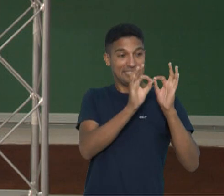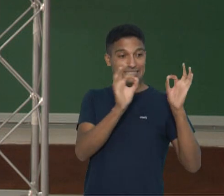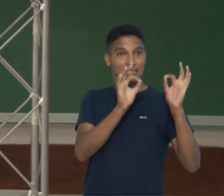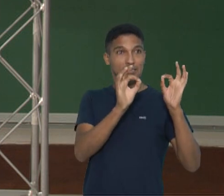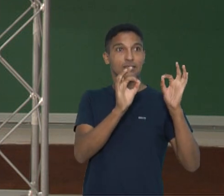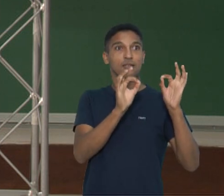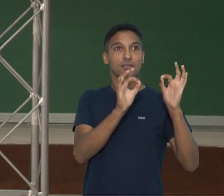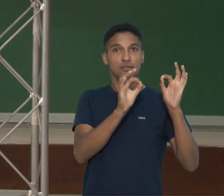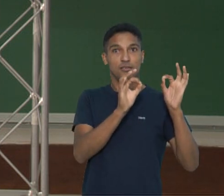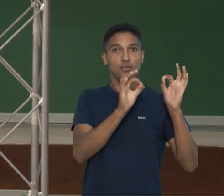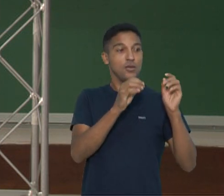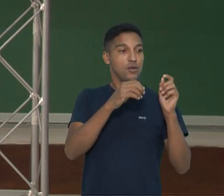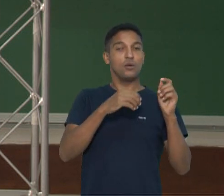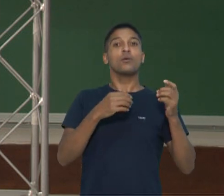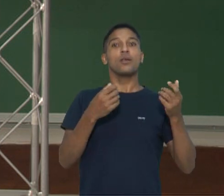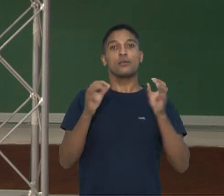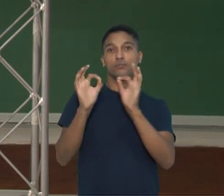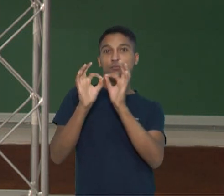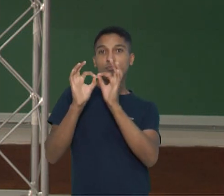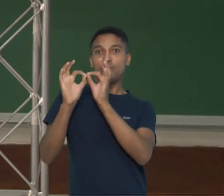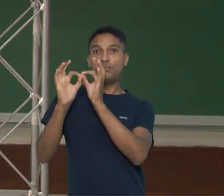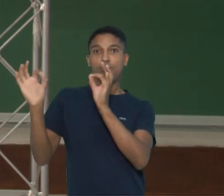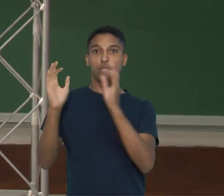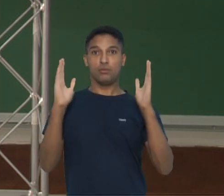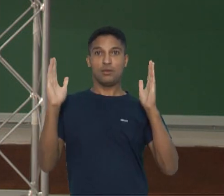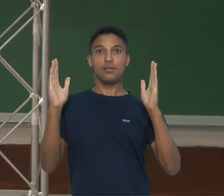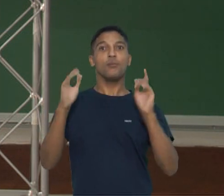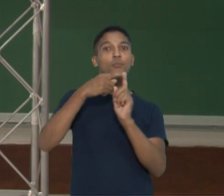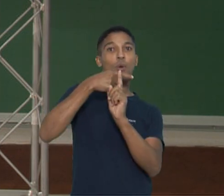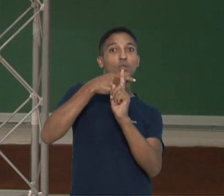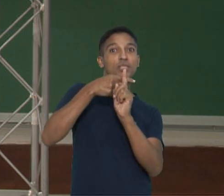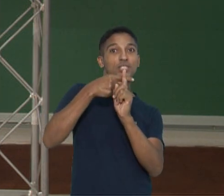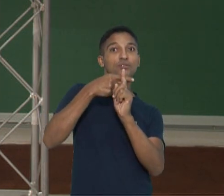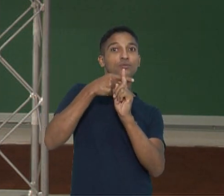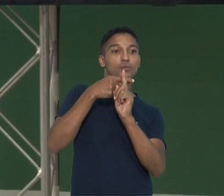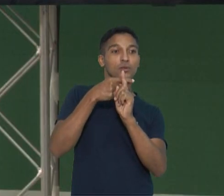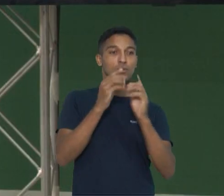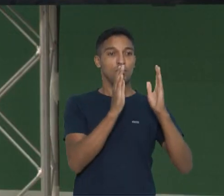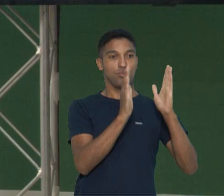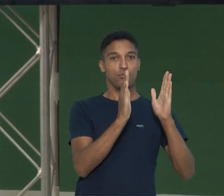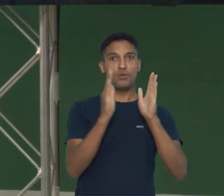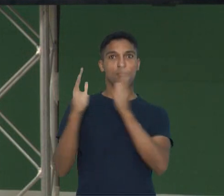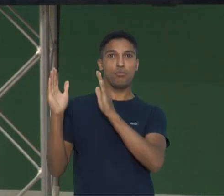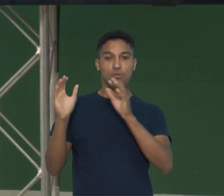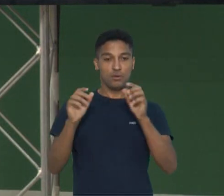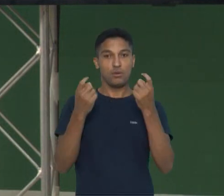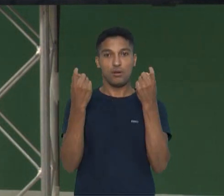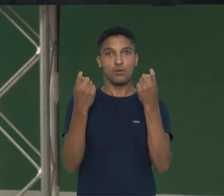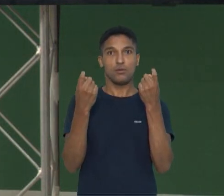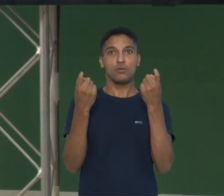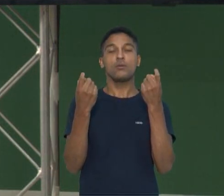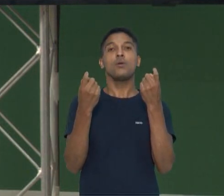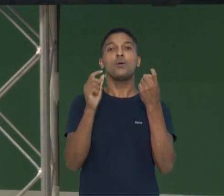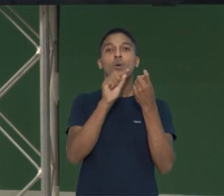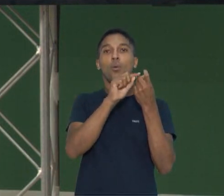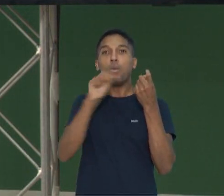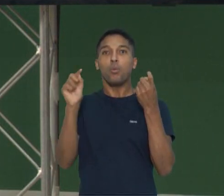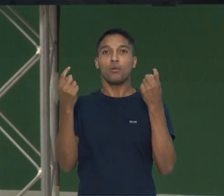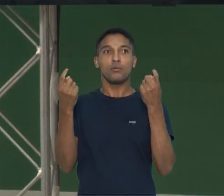sempre positiva, porque é uma medida. Então, aqui nós temos já, diante das coordenadas dos